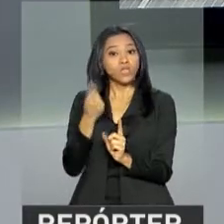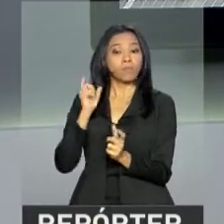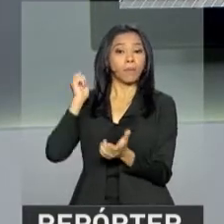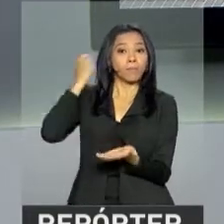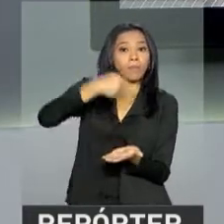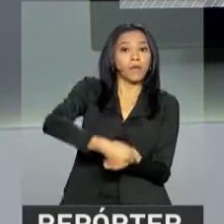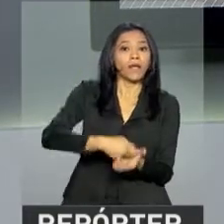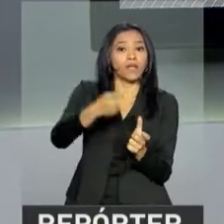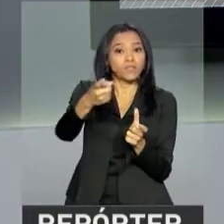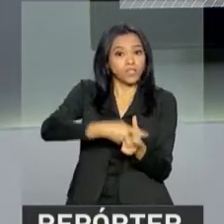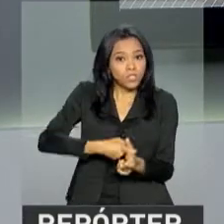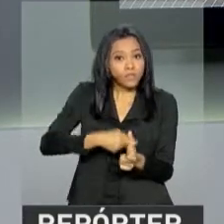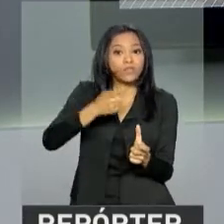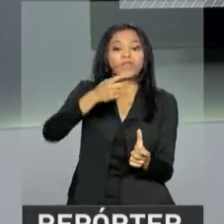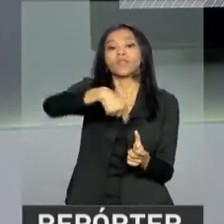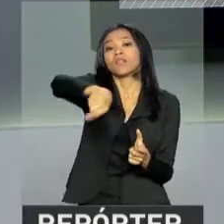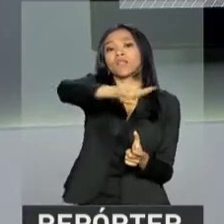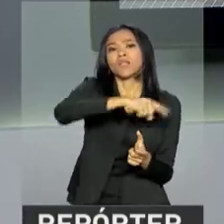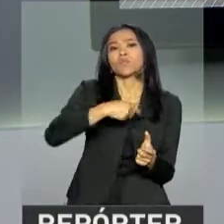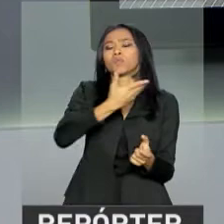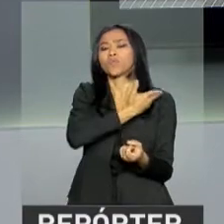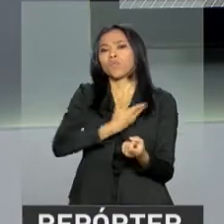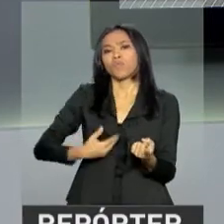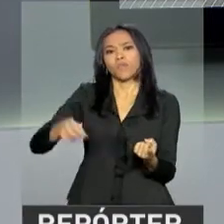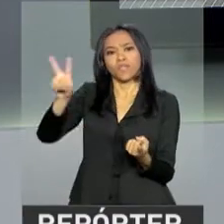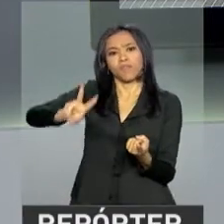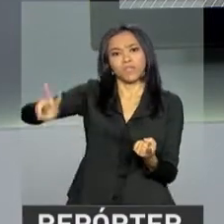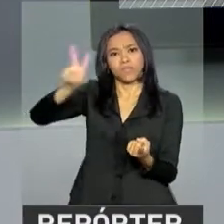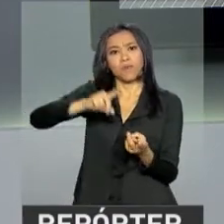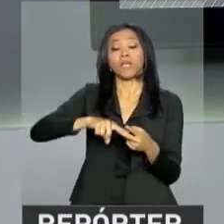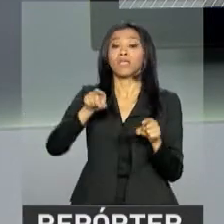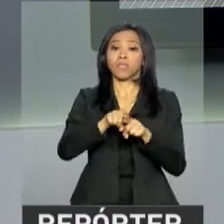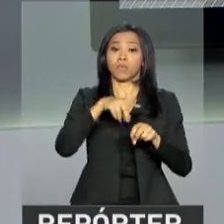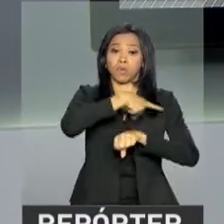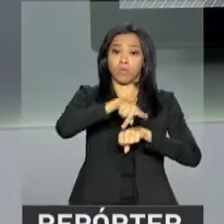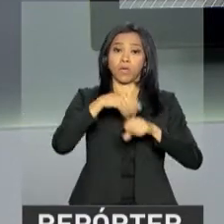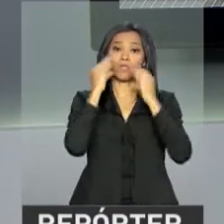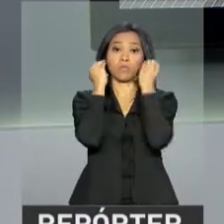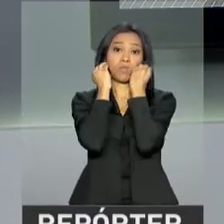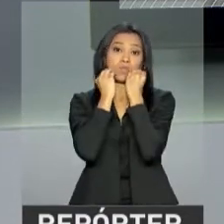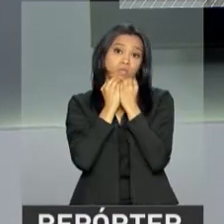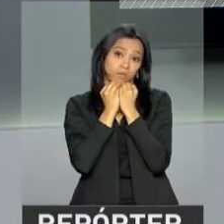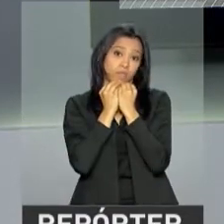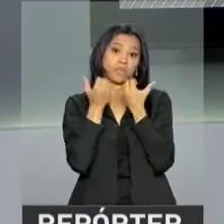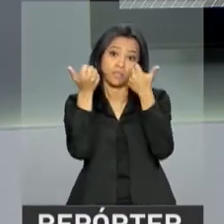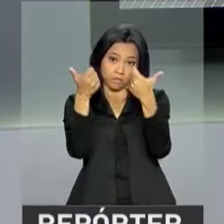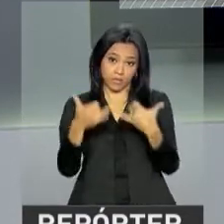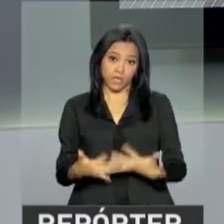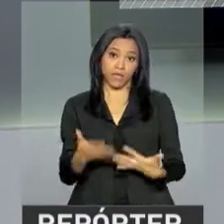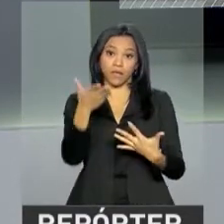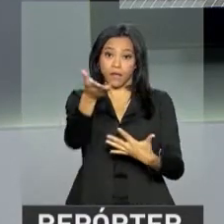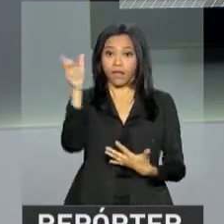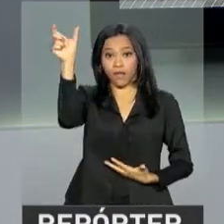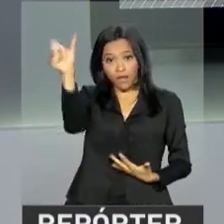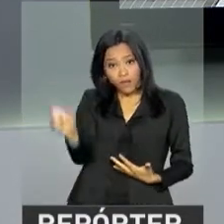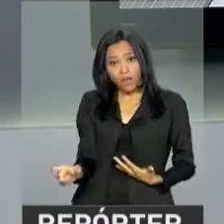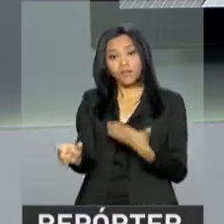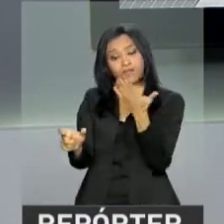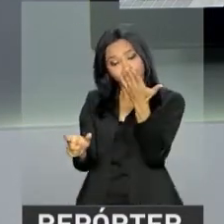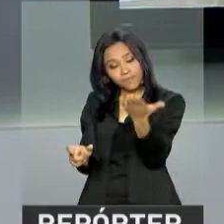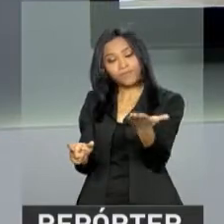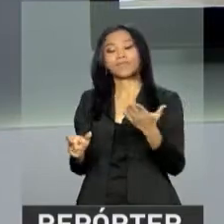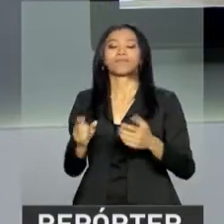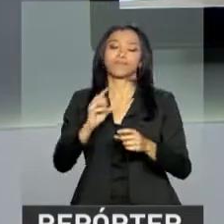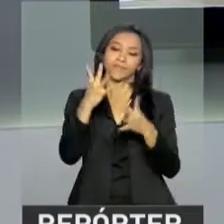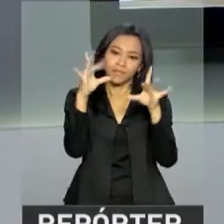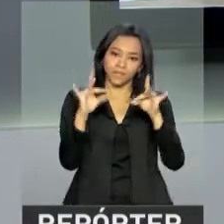brasileiros pelos governos da venezuela e de moçambique e nós vamos direto ao palácio do planalto conversar com o repórter luana karen